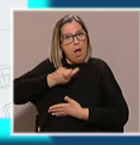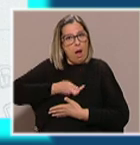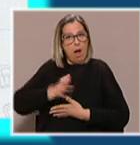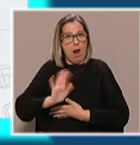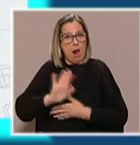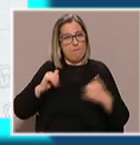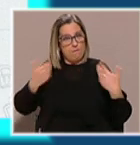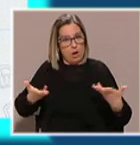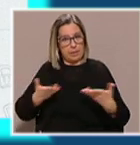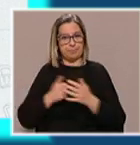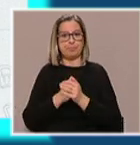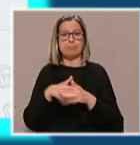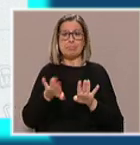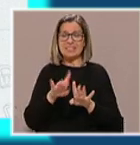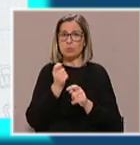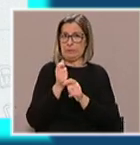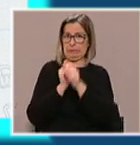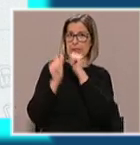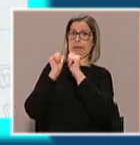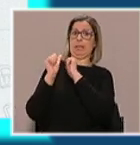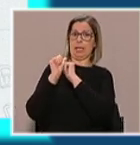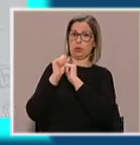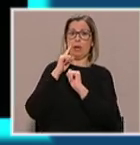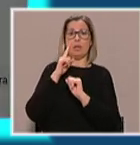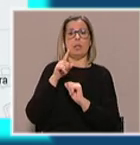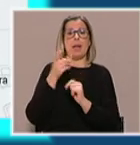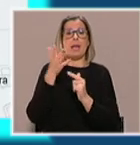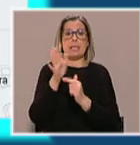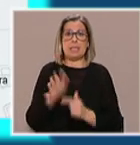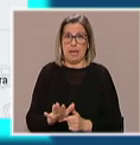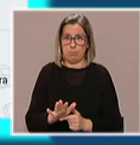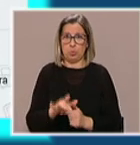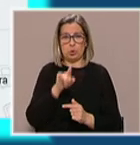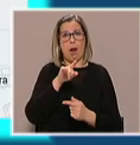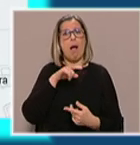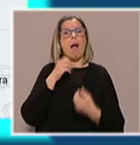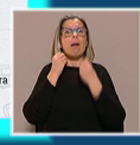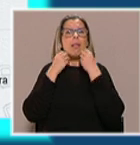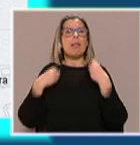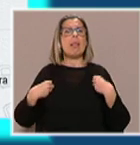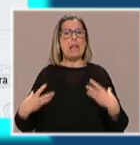aqui um pouco para trás para vos mostrar alguns exemplos dessas mesmas glândulas.